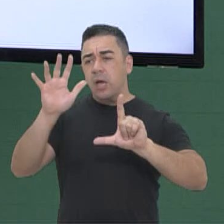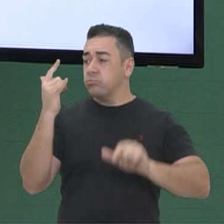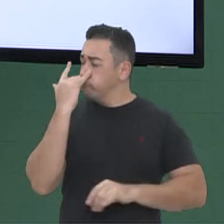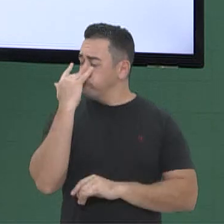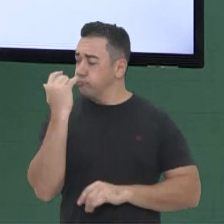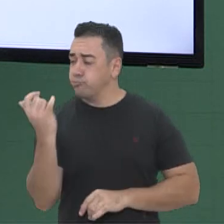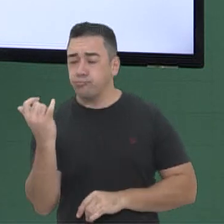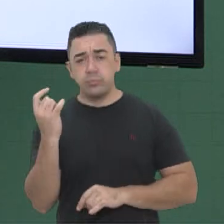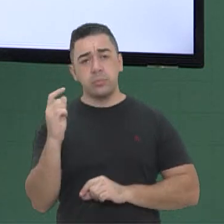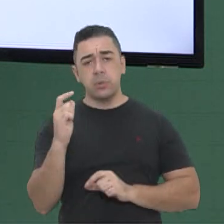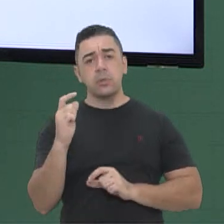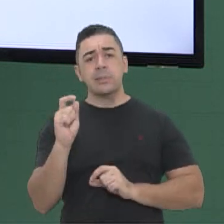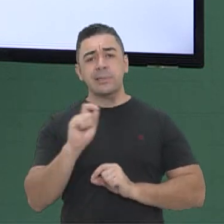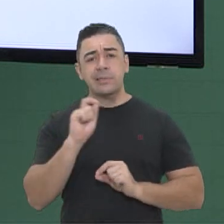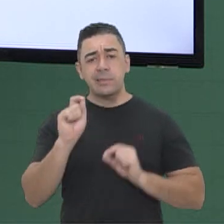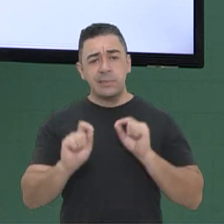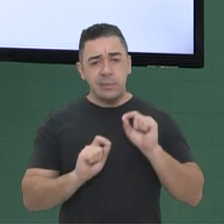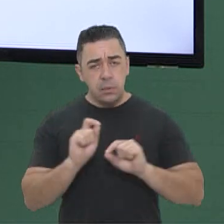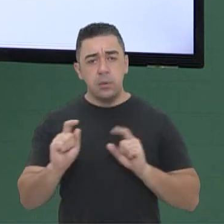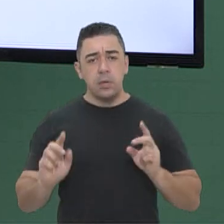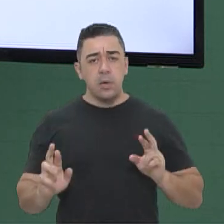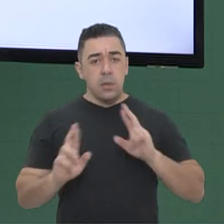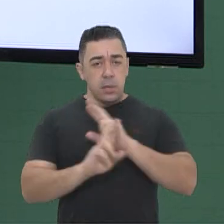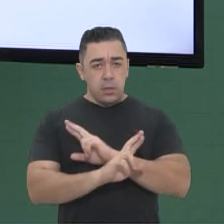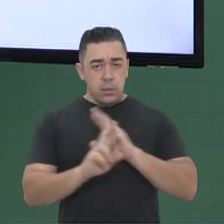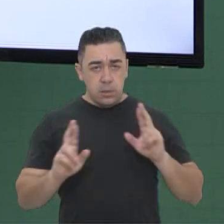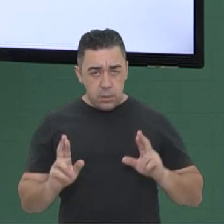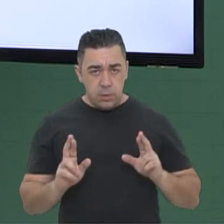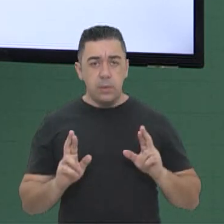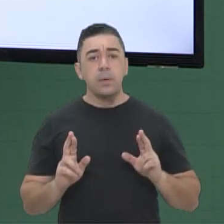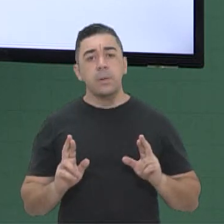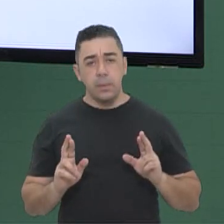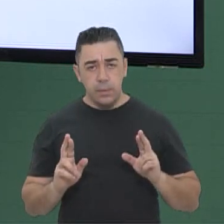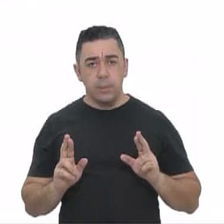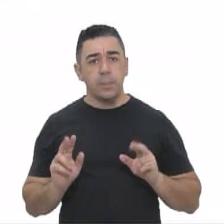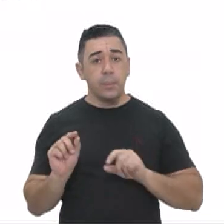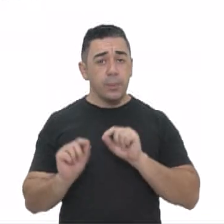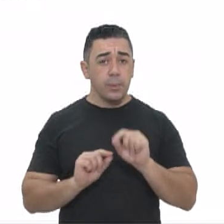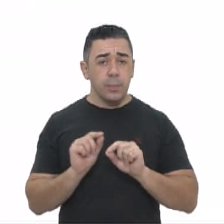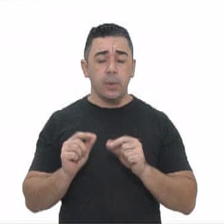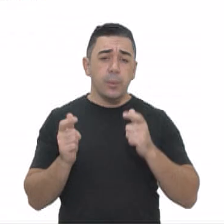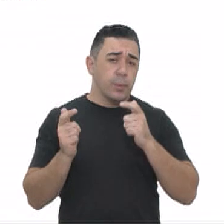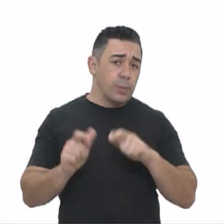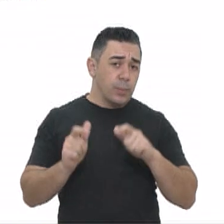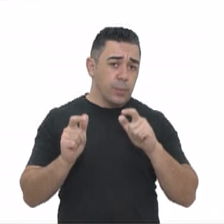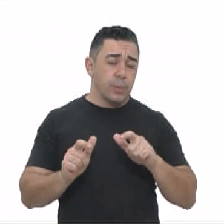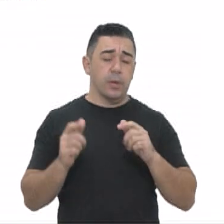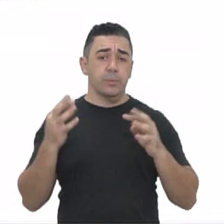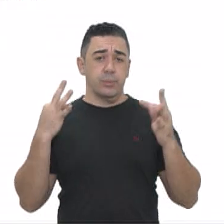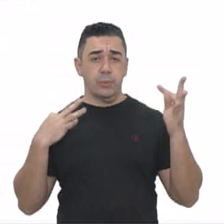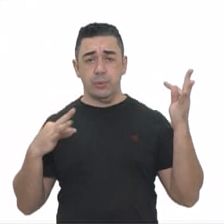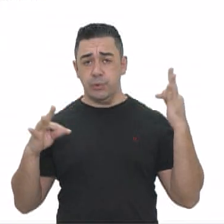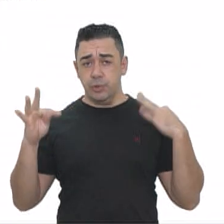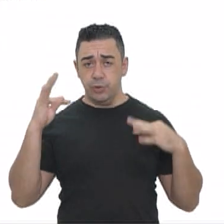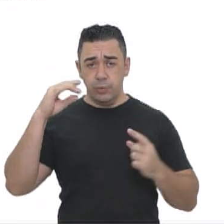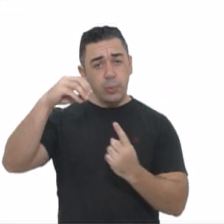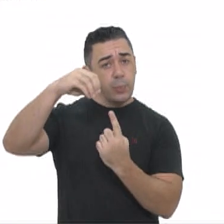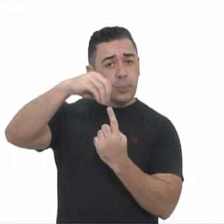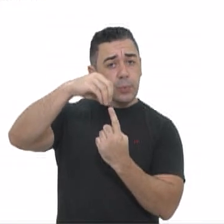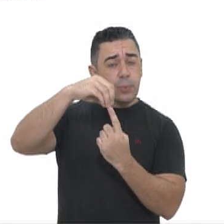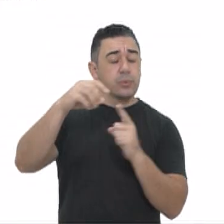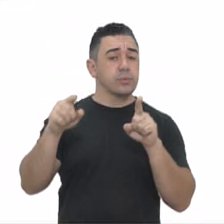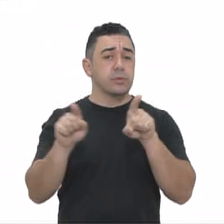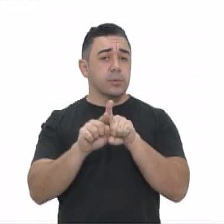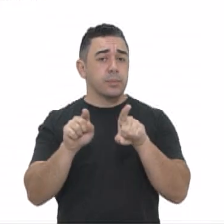atrativas, atraentes, relacionadas aos pontos turísticos, relacionados